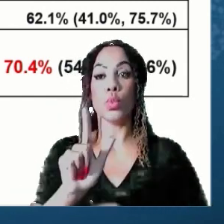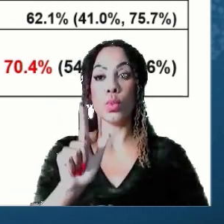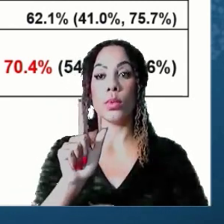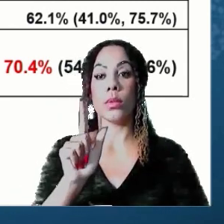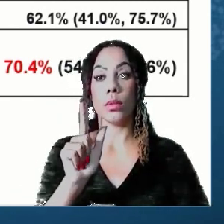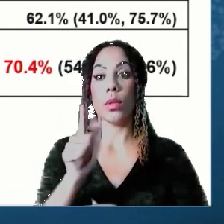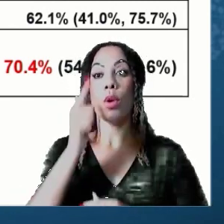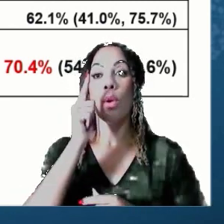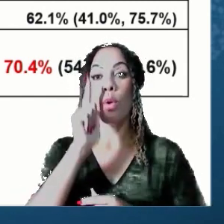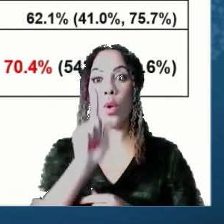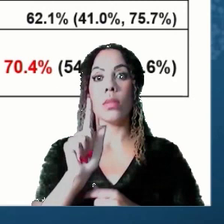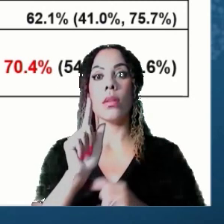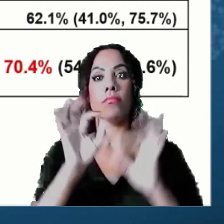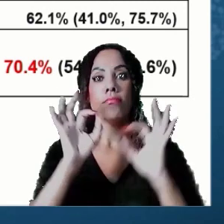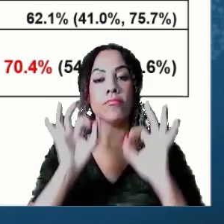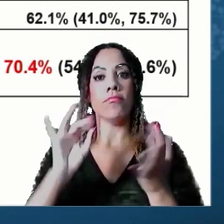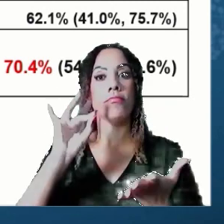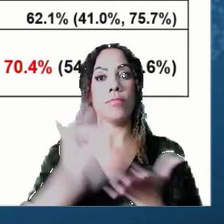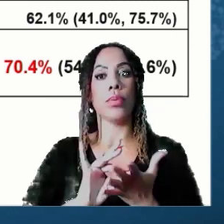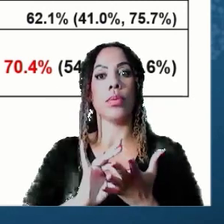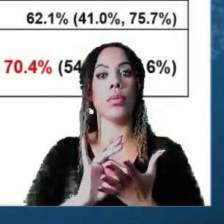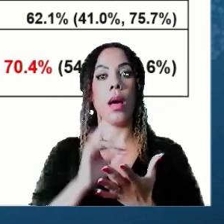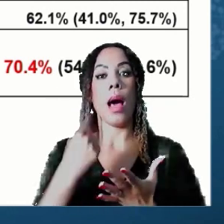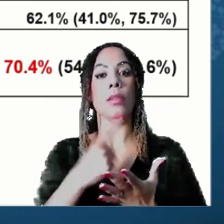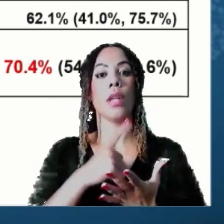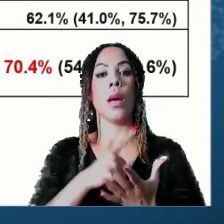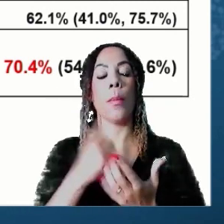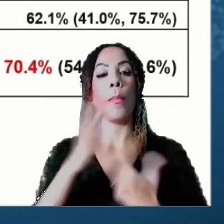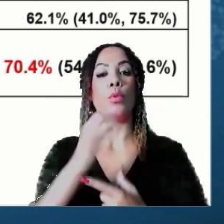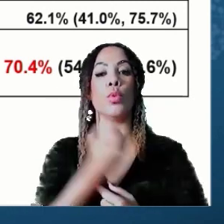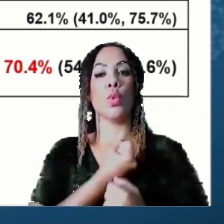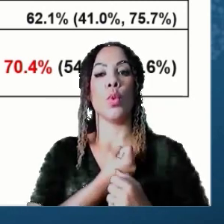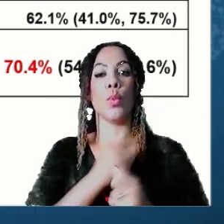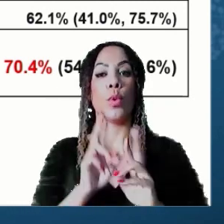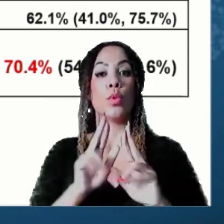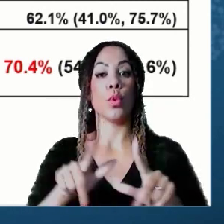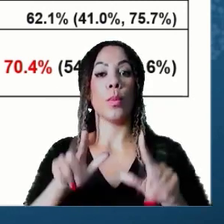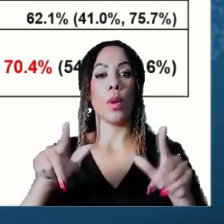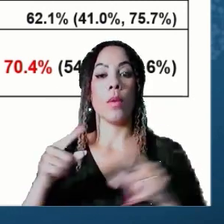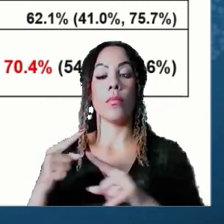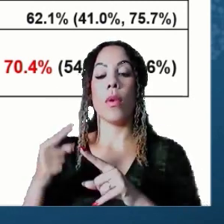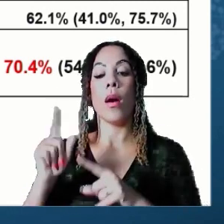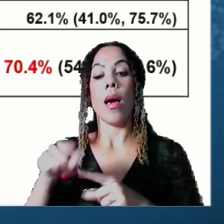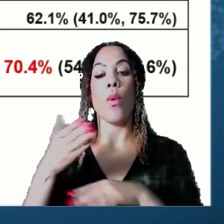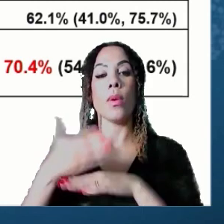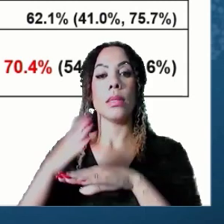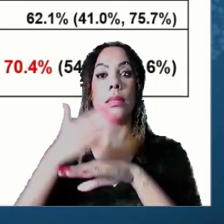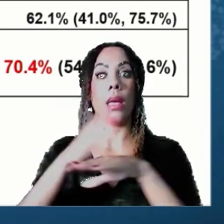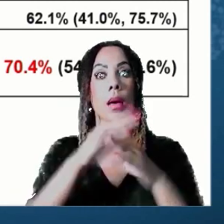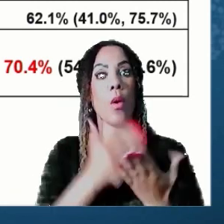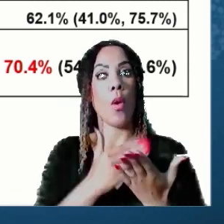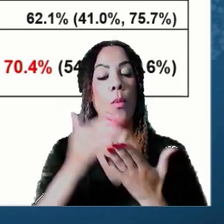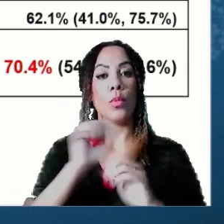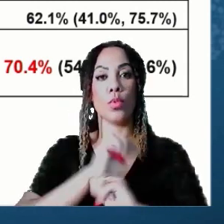esses dados de eficácia, a gente tinha números diferentes para diferentes partes dos ensaios. Então, começou a ficar claro para